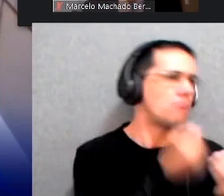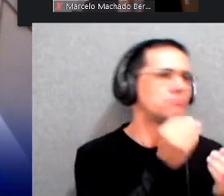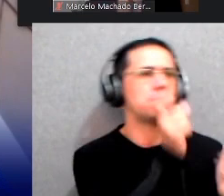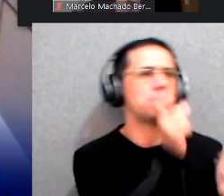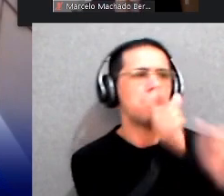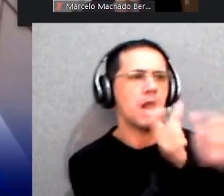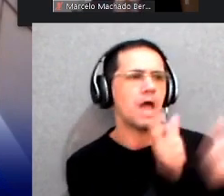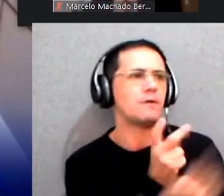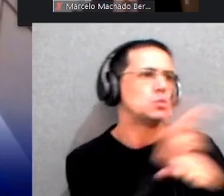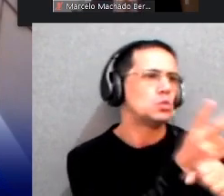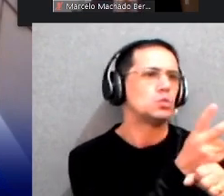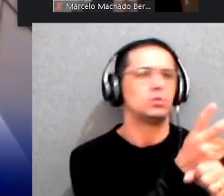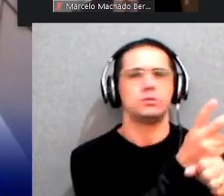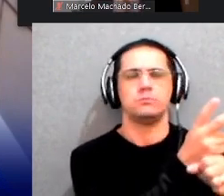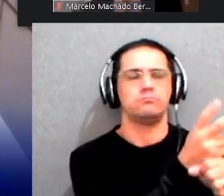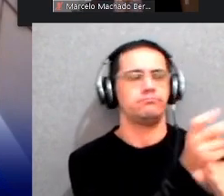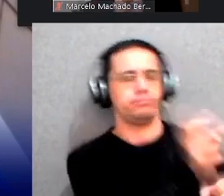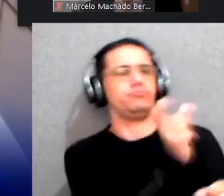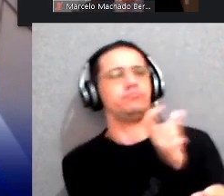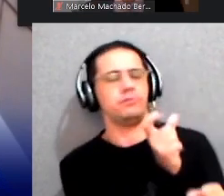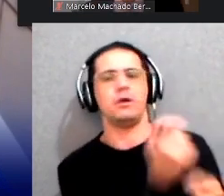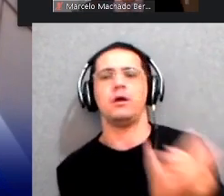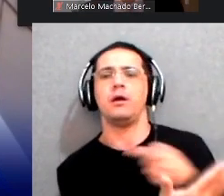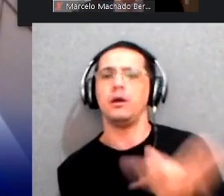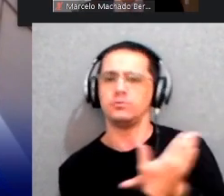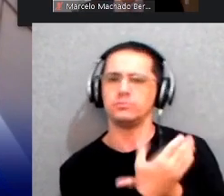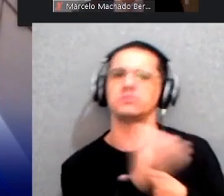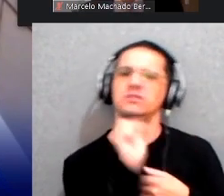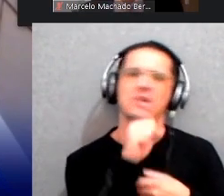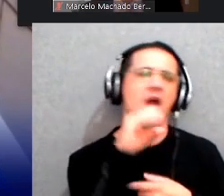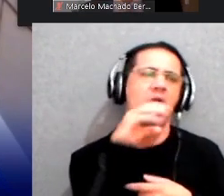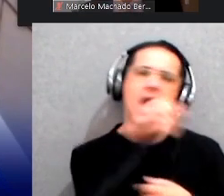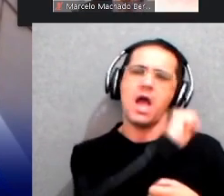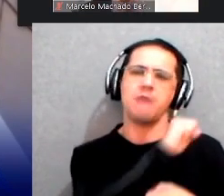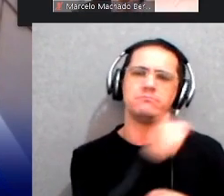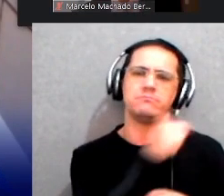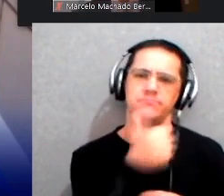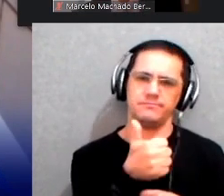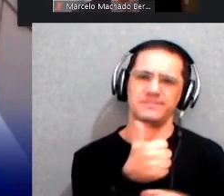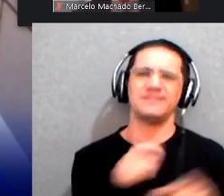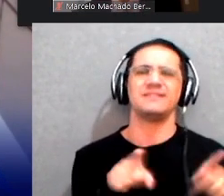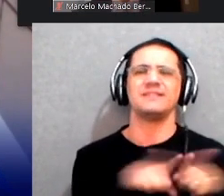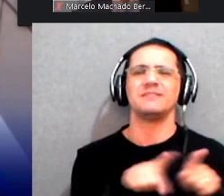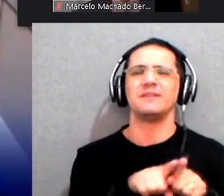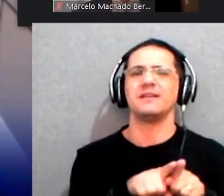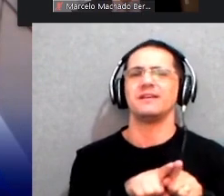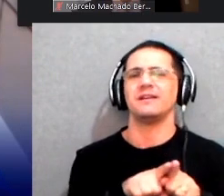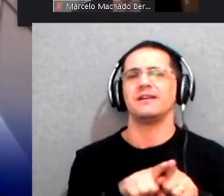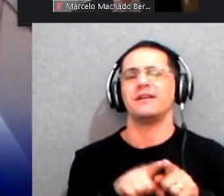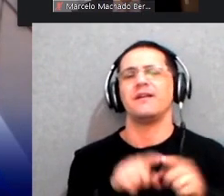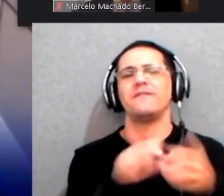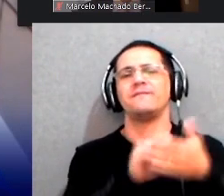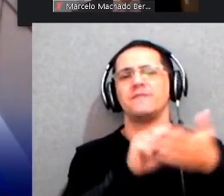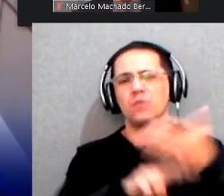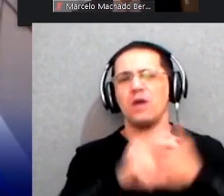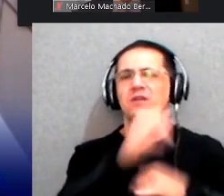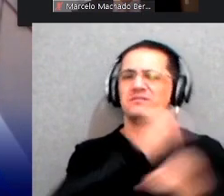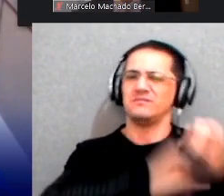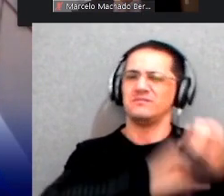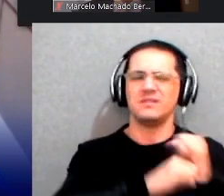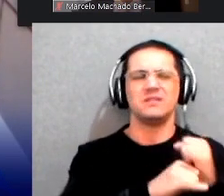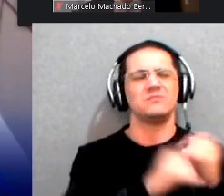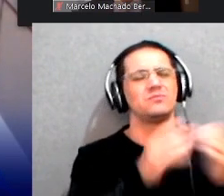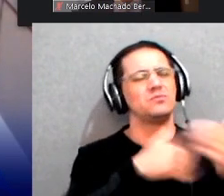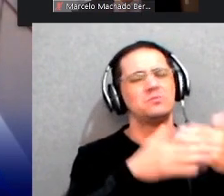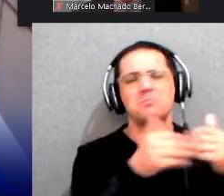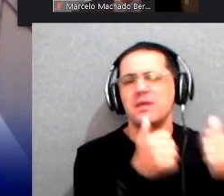mesmo audiências de conciliação, de acordo de não persecução penal, de transação penal virtual, online, tudo bem. Mas